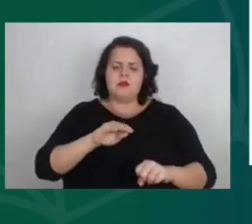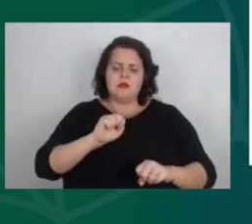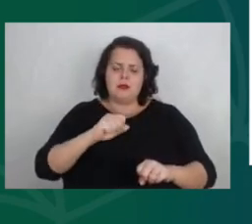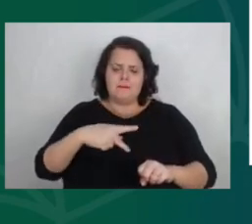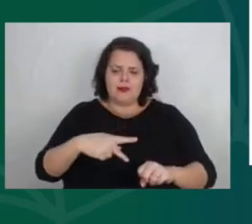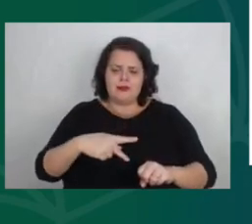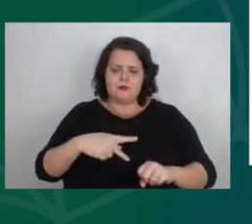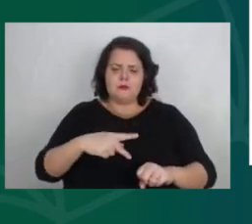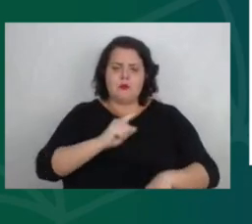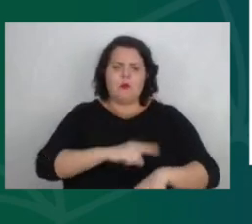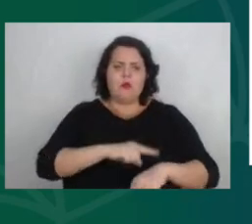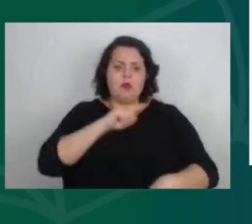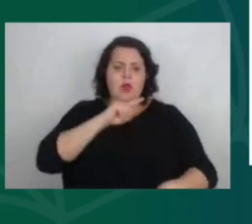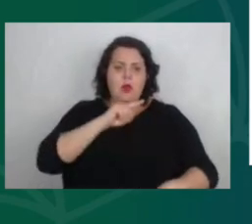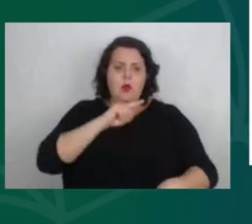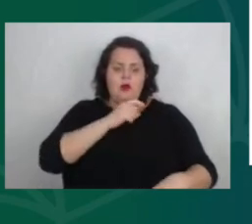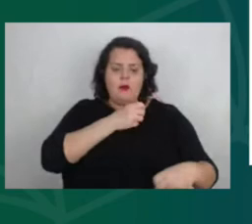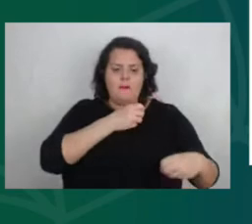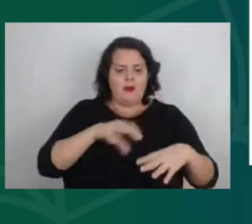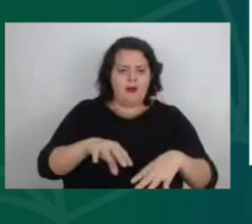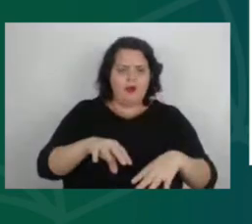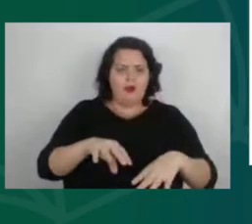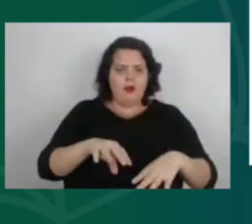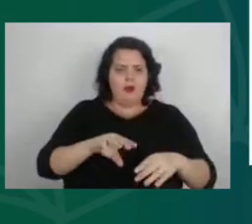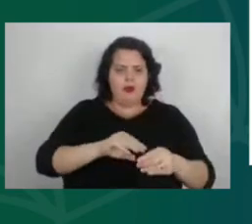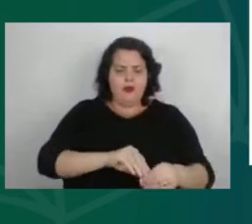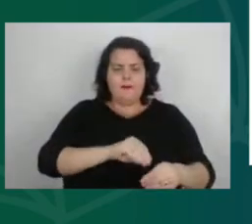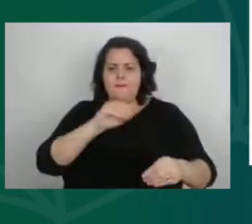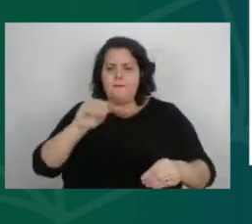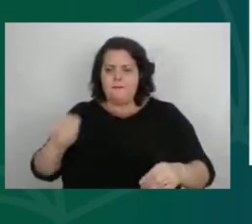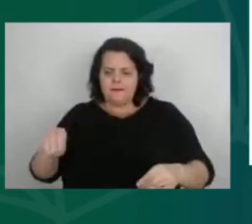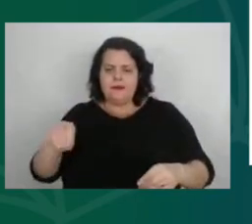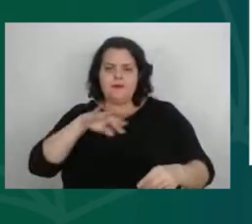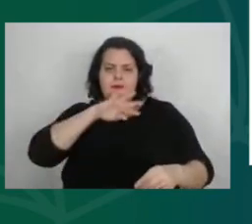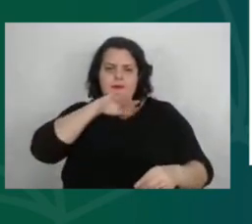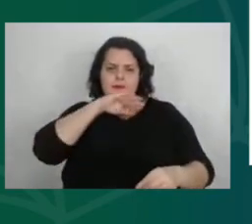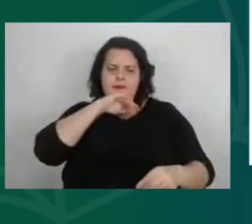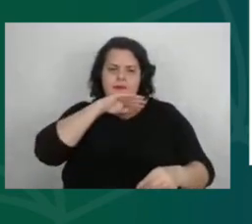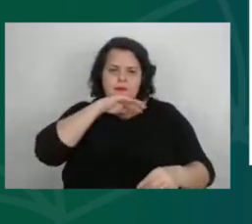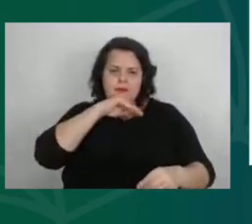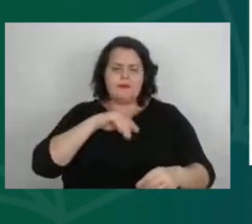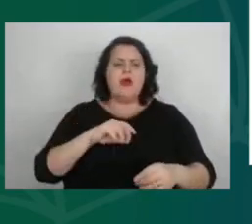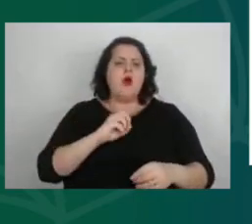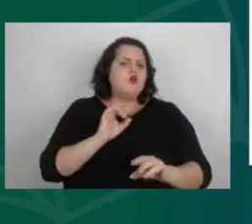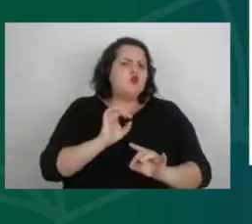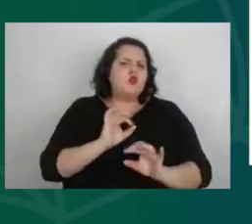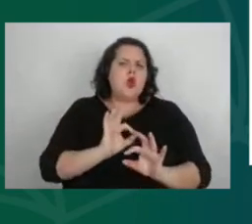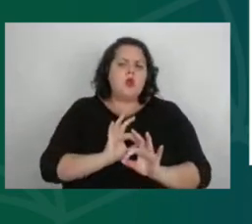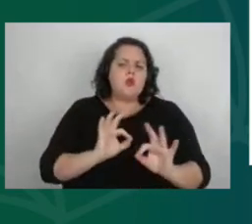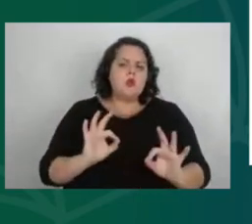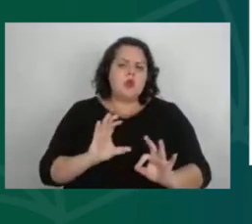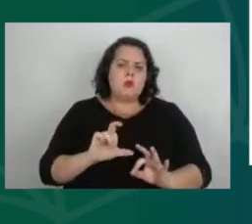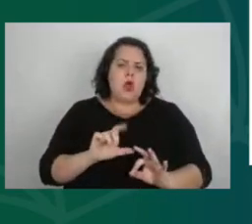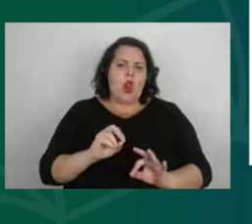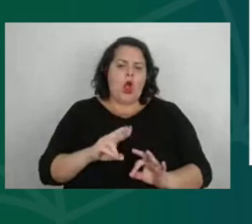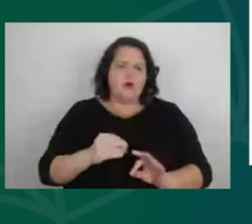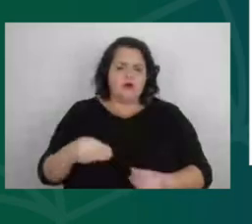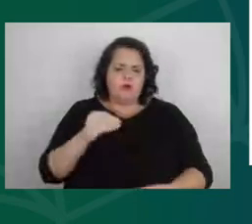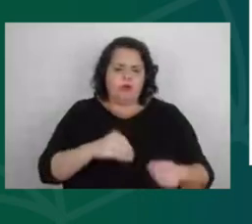imediatamente quando ele é produzido, né, em qualquer tratamento ou com uma cloração simples. Né, ela não faz grandes tratamentos